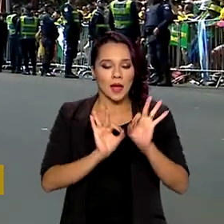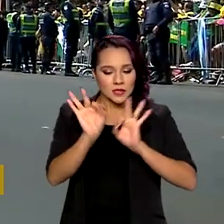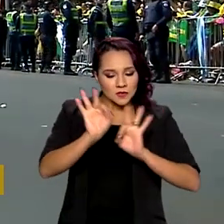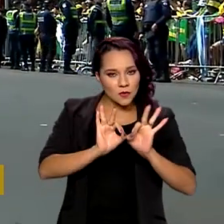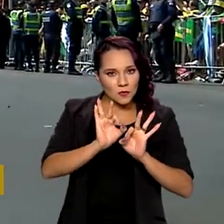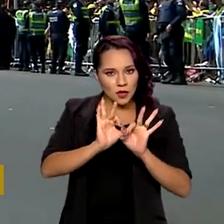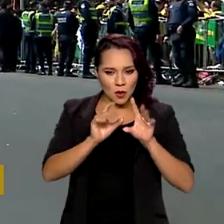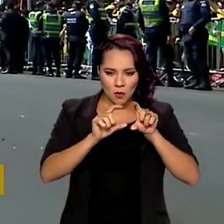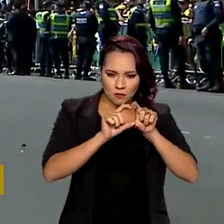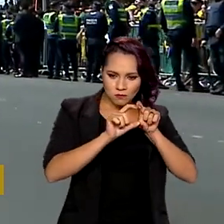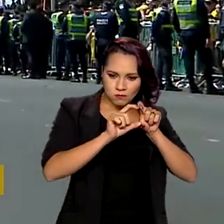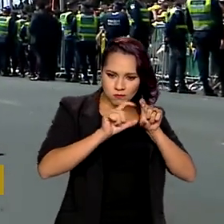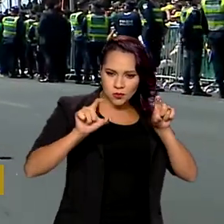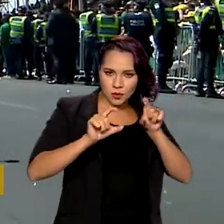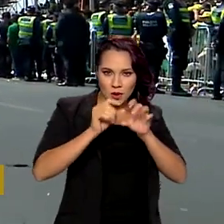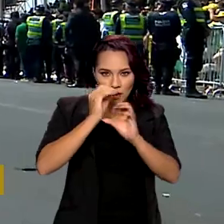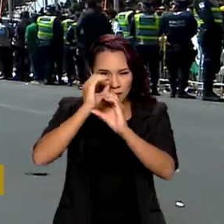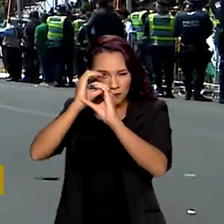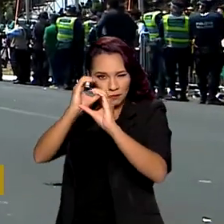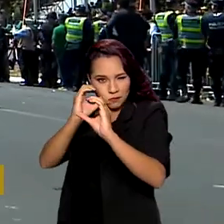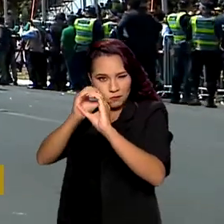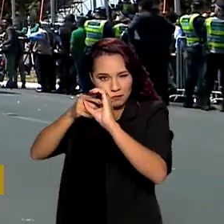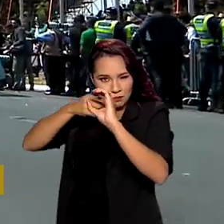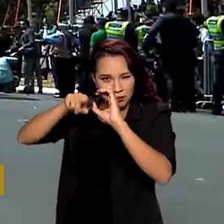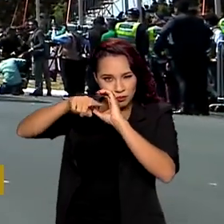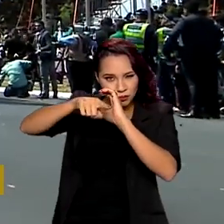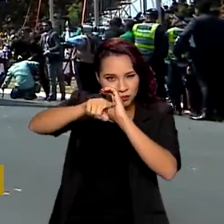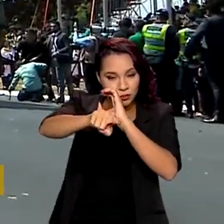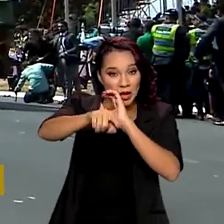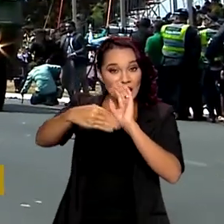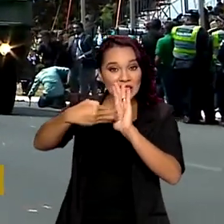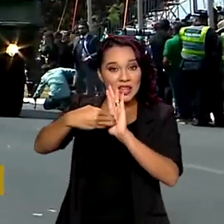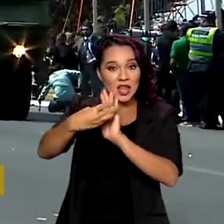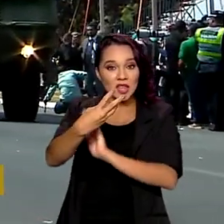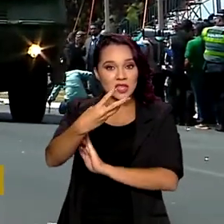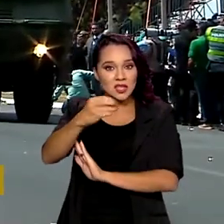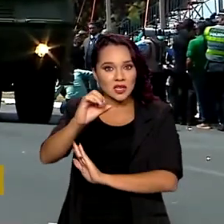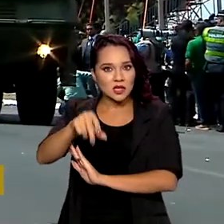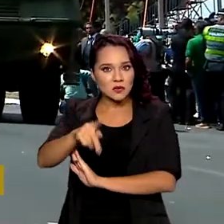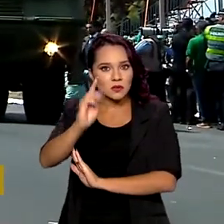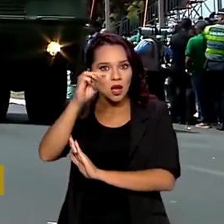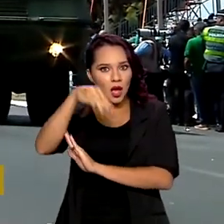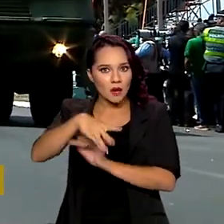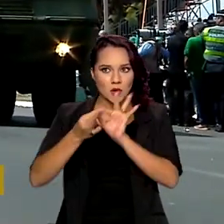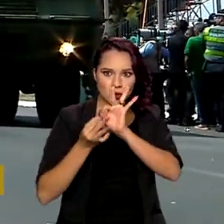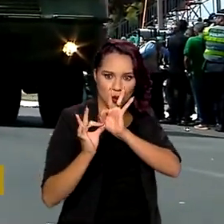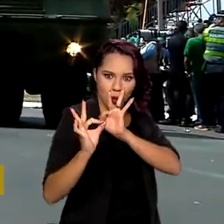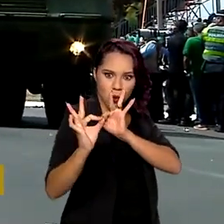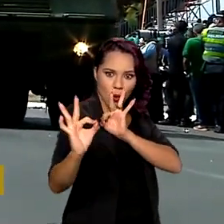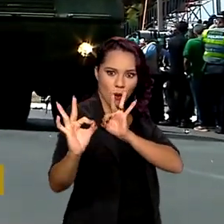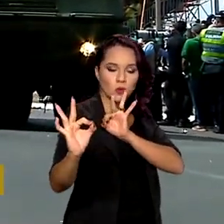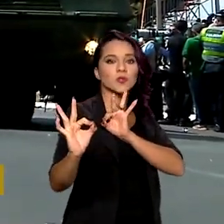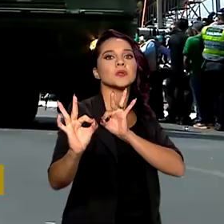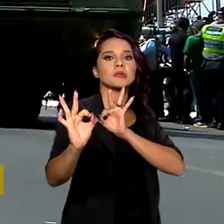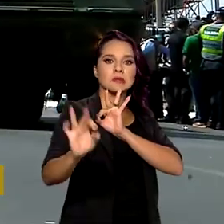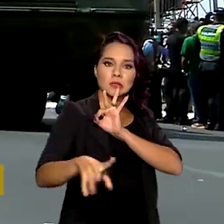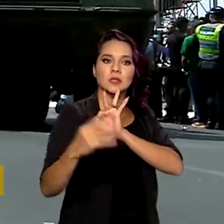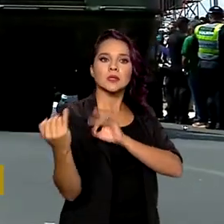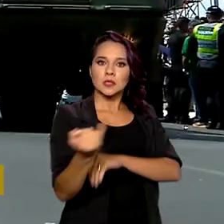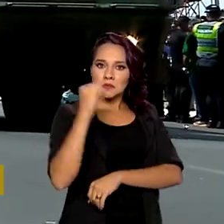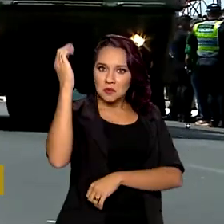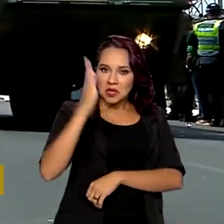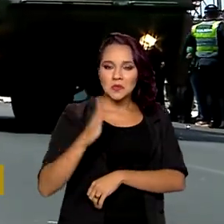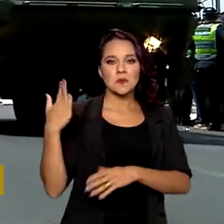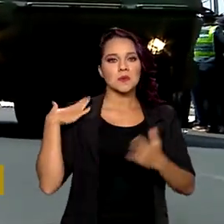poderão alcançar até 300 quilômetros. Então é uma arma estratégica também para o Brasil e para a